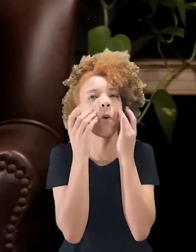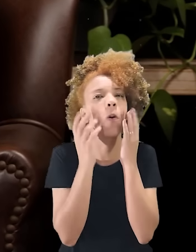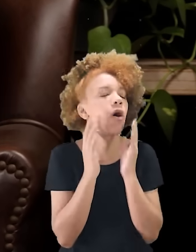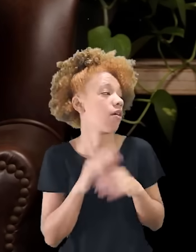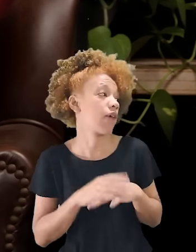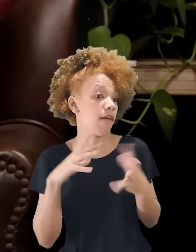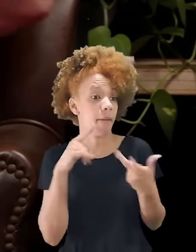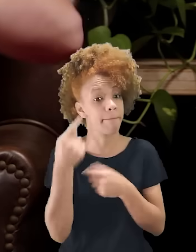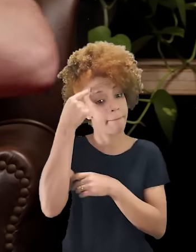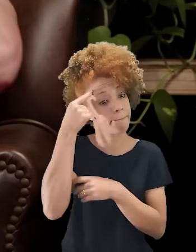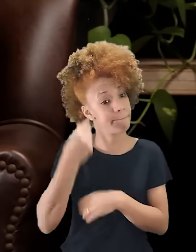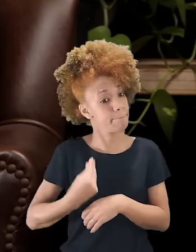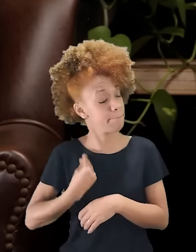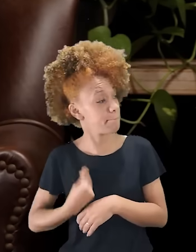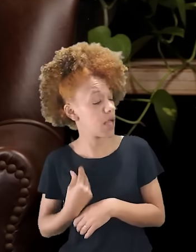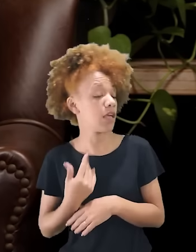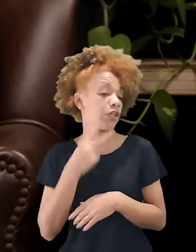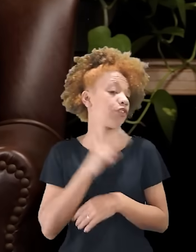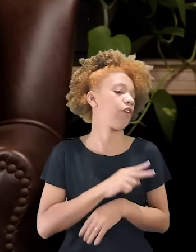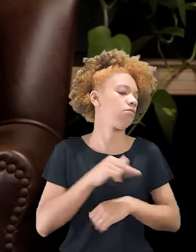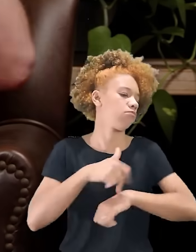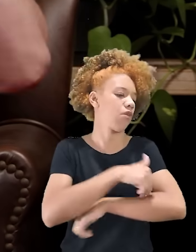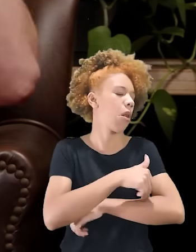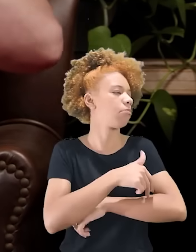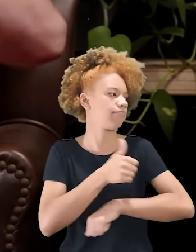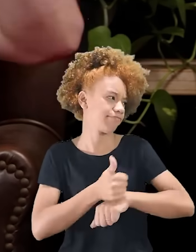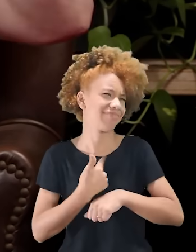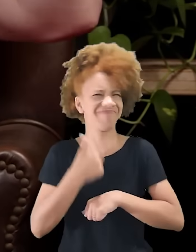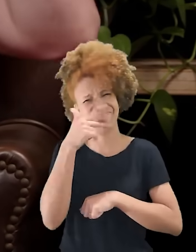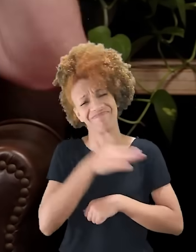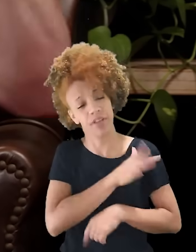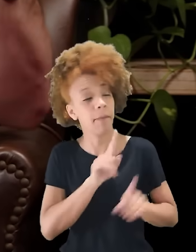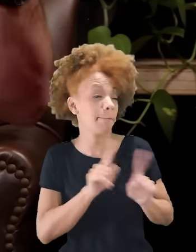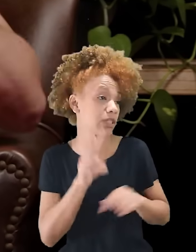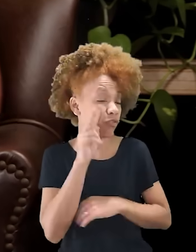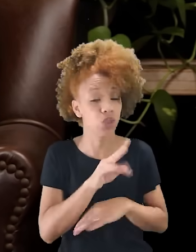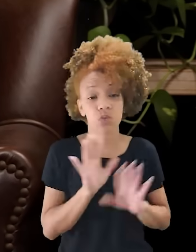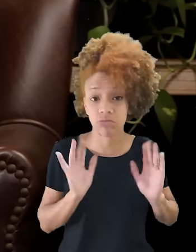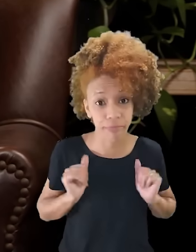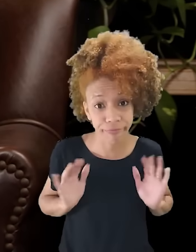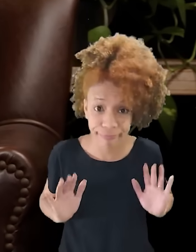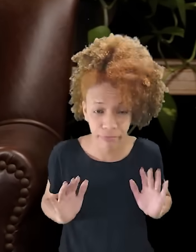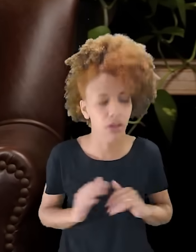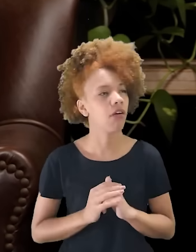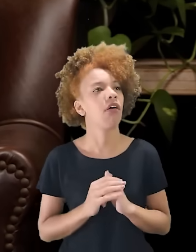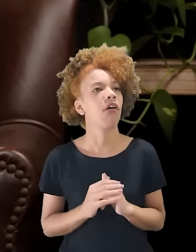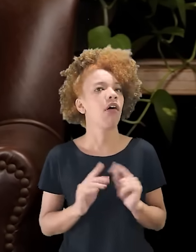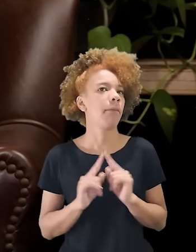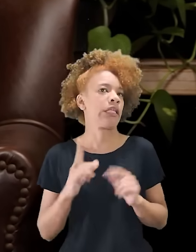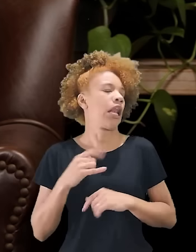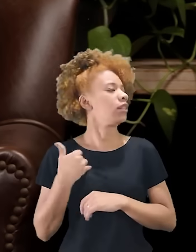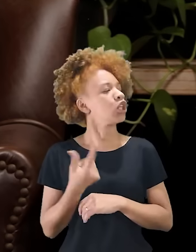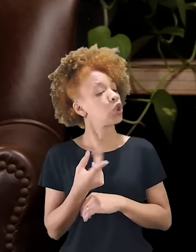mulher que todo mundo vê como modelo no Brasil tá botei um achismo preconceituoso mas é o que eu vejo tá é meu eh ela tem